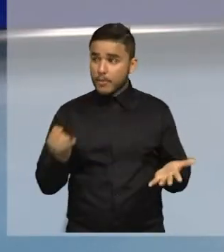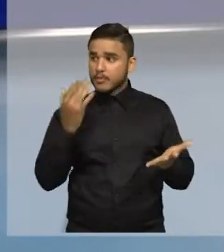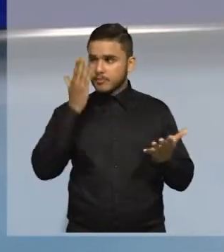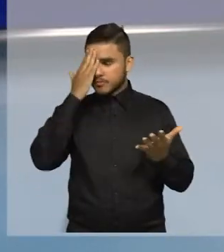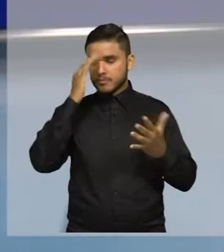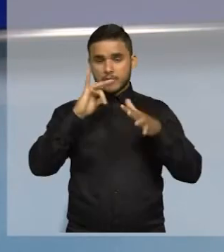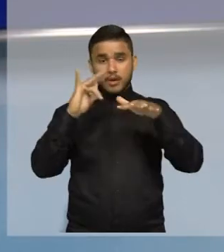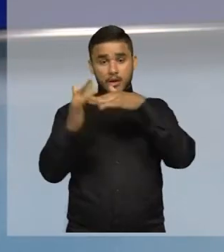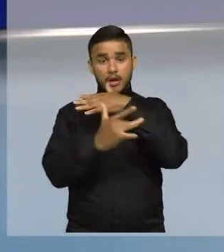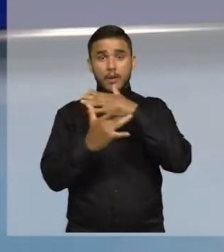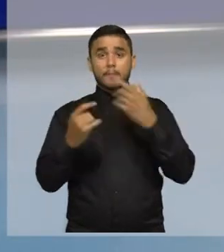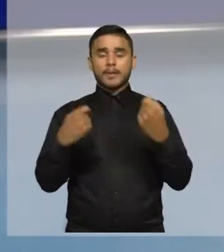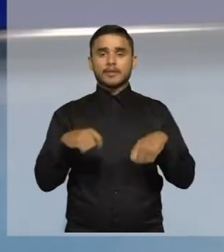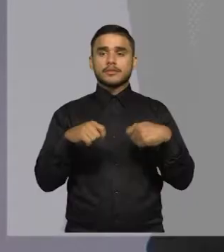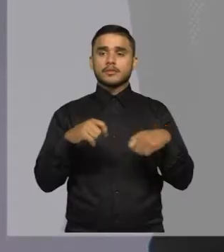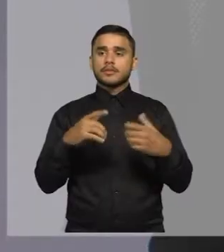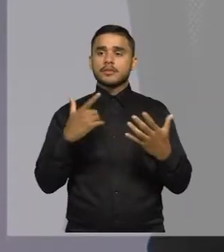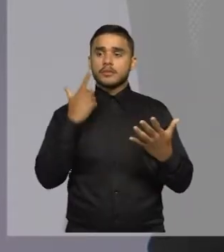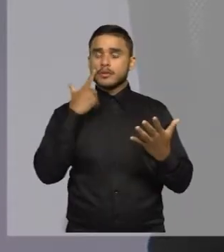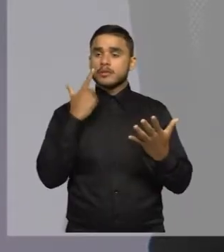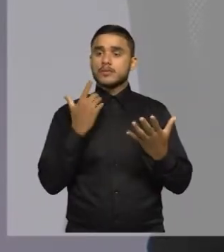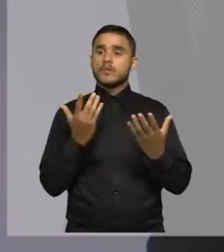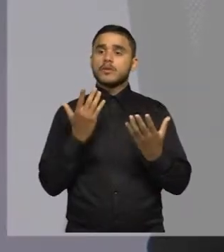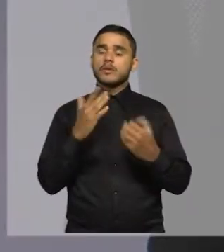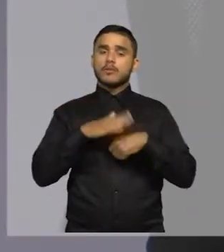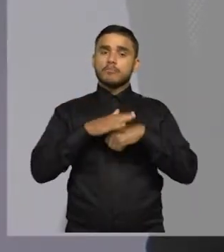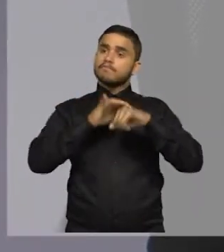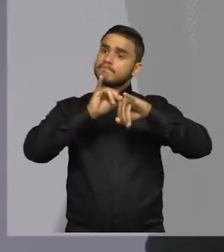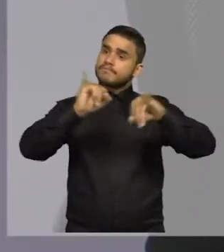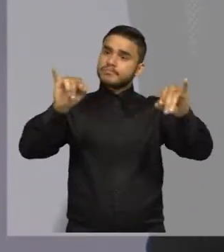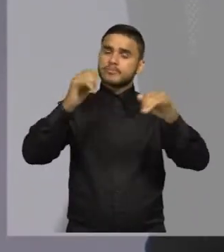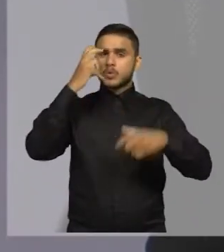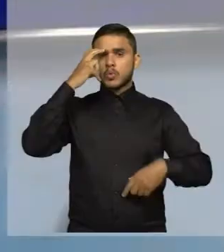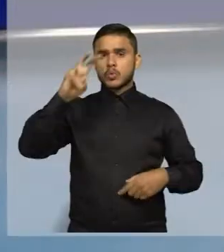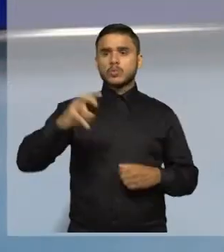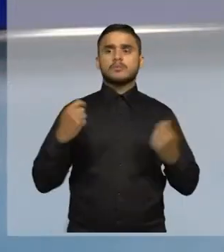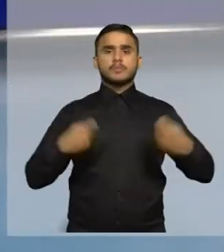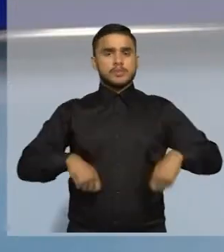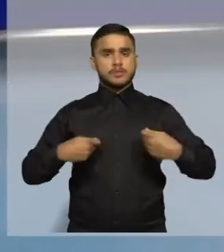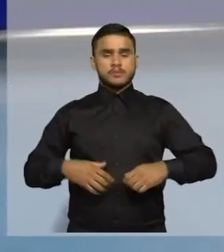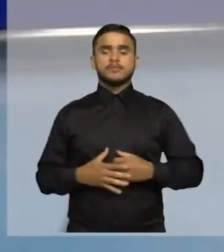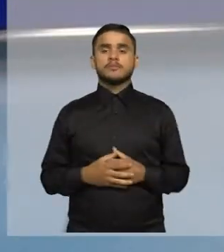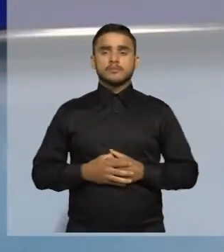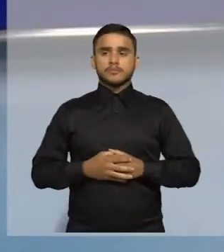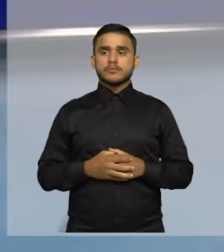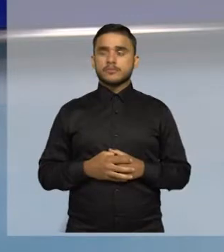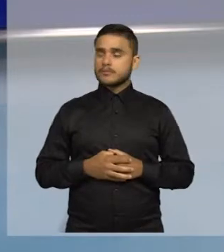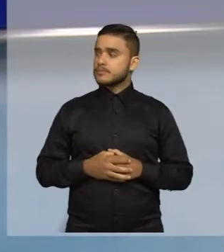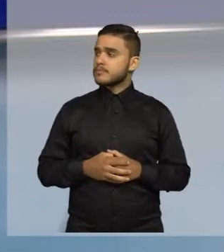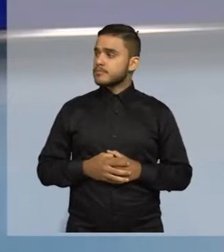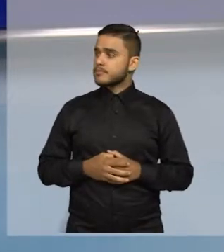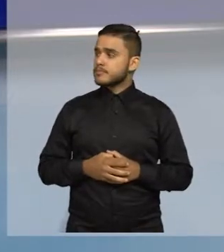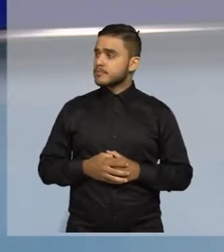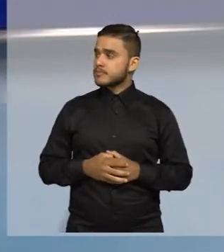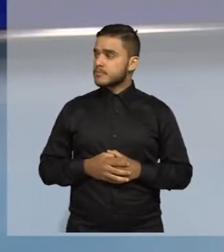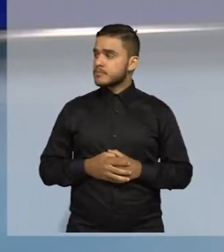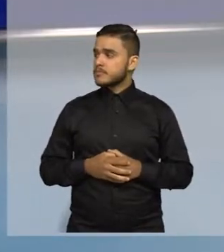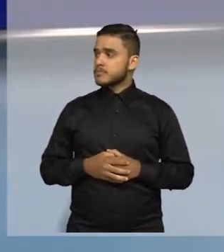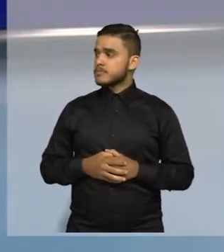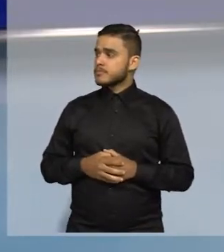rede social para criar uma nova cultura a respeito disso. Reginaldo